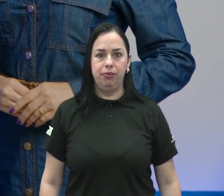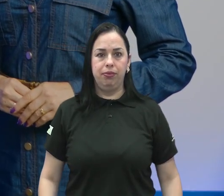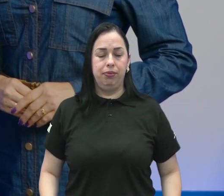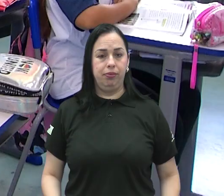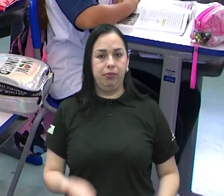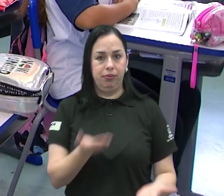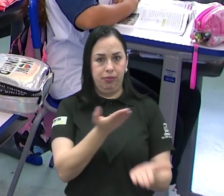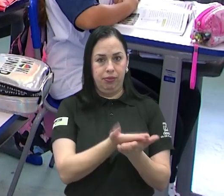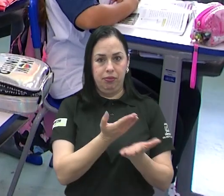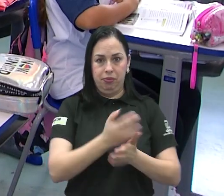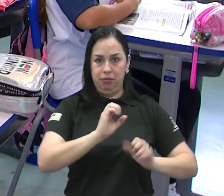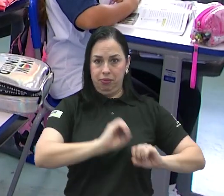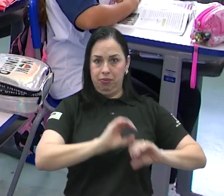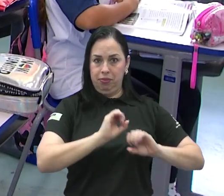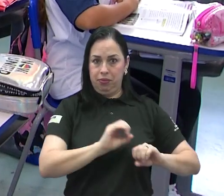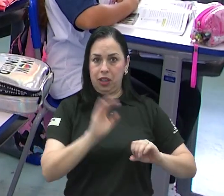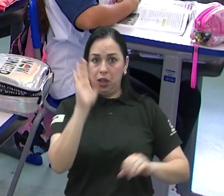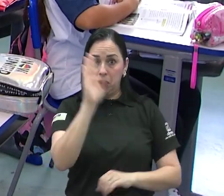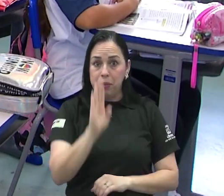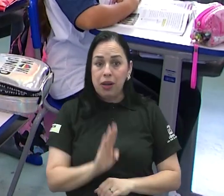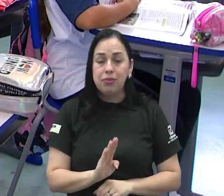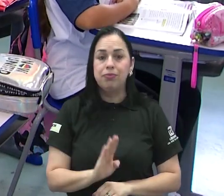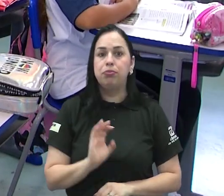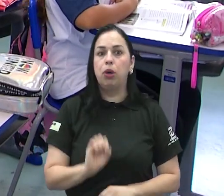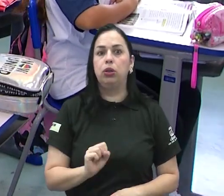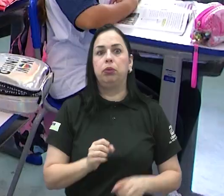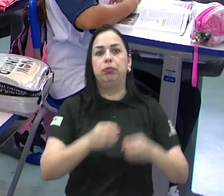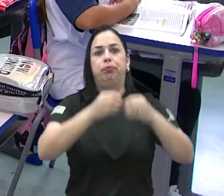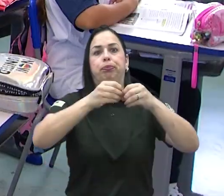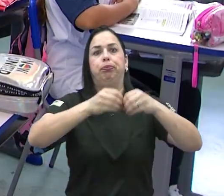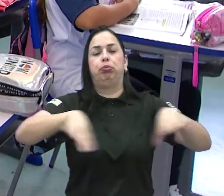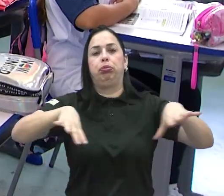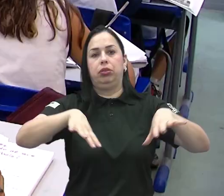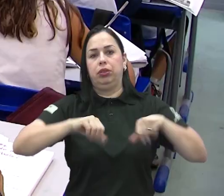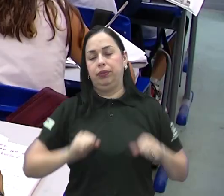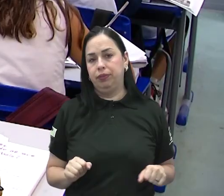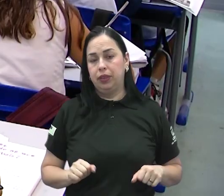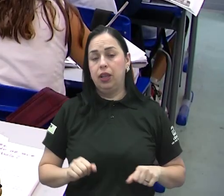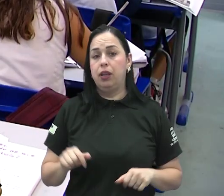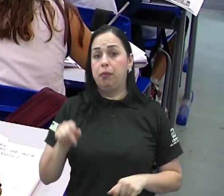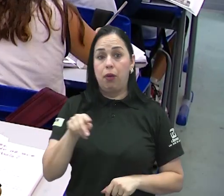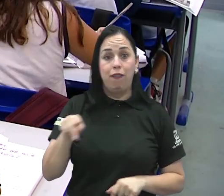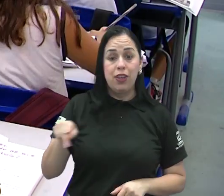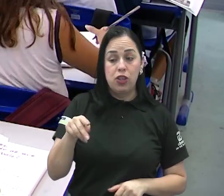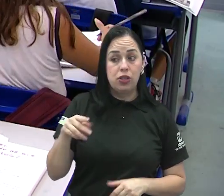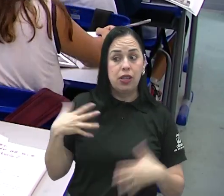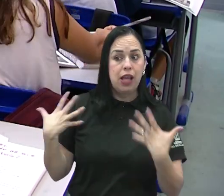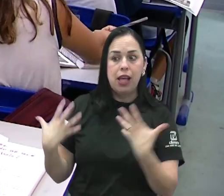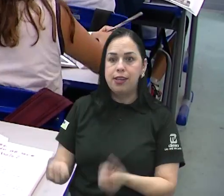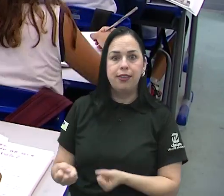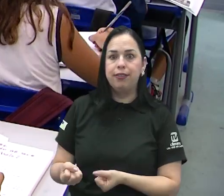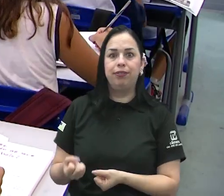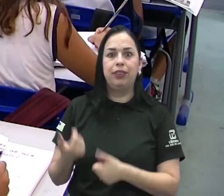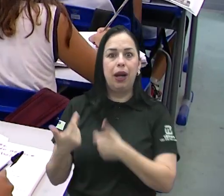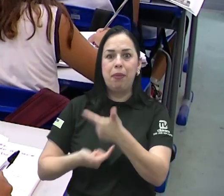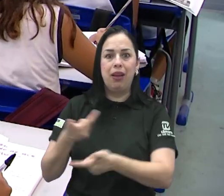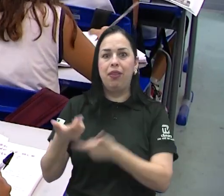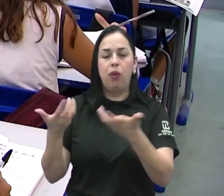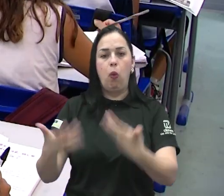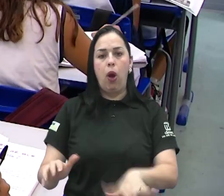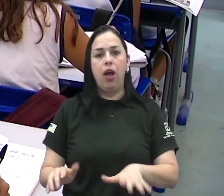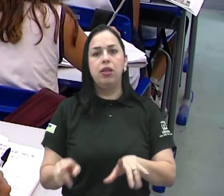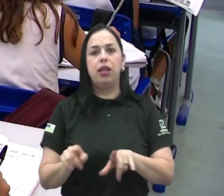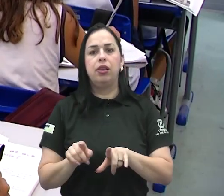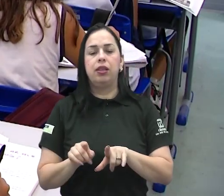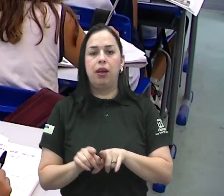situação. A educação no Brasil corre o risco de um colapso. Um apagão de professores ameaça o futuro